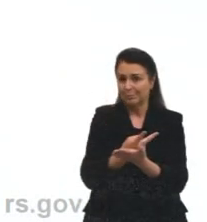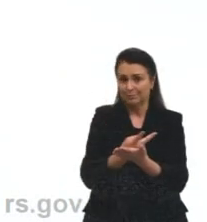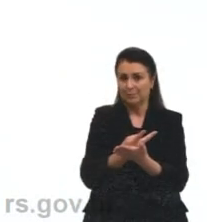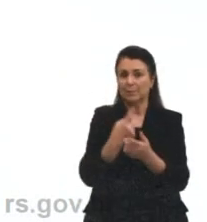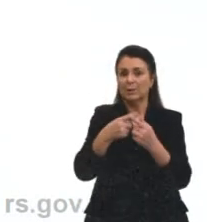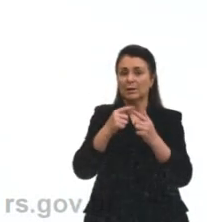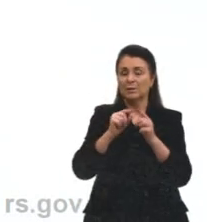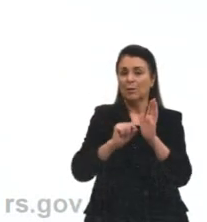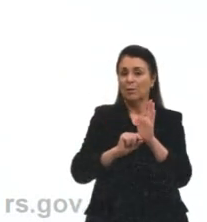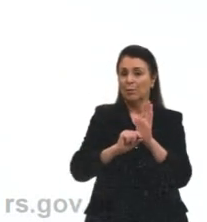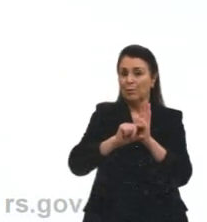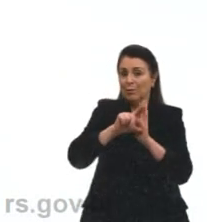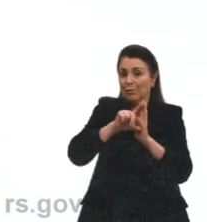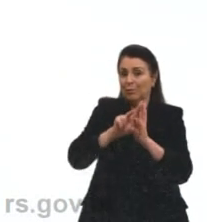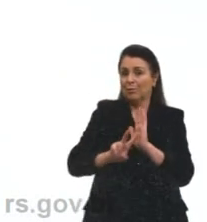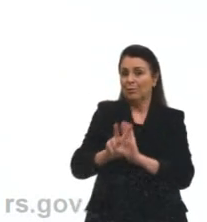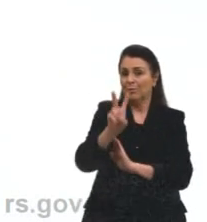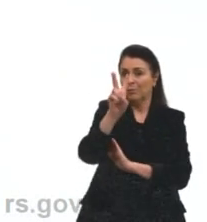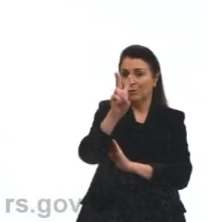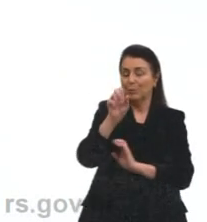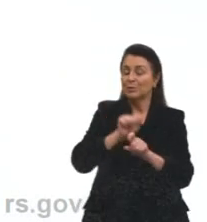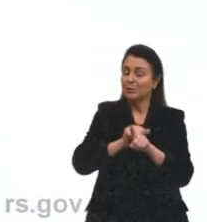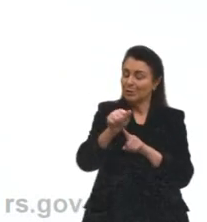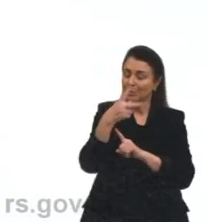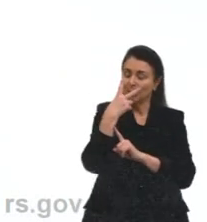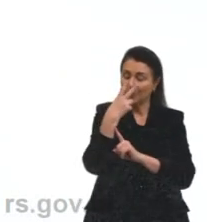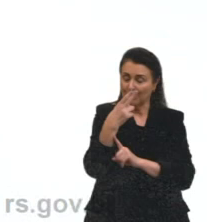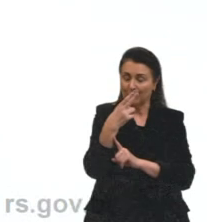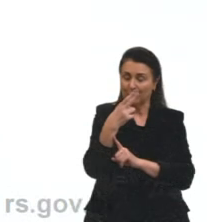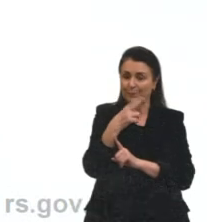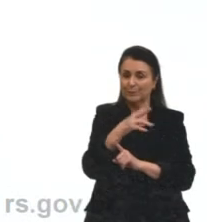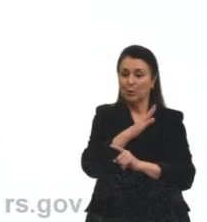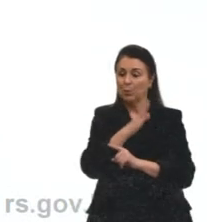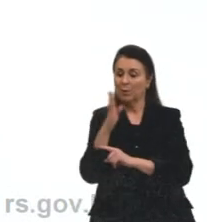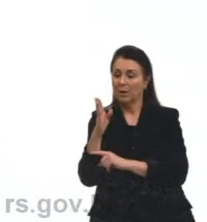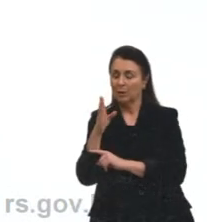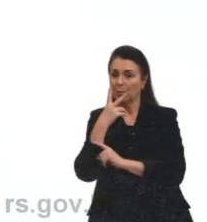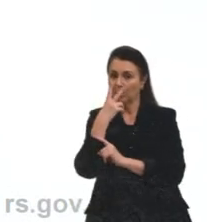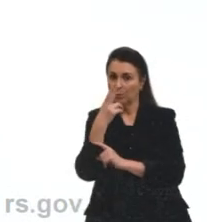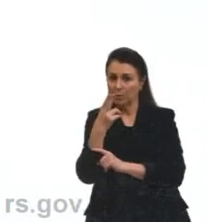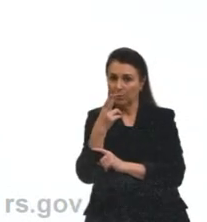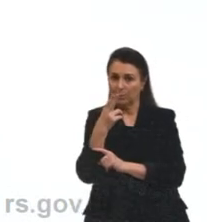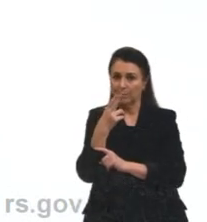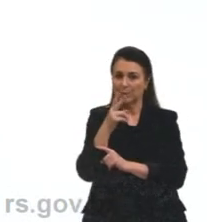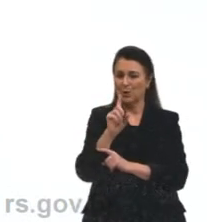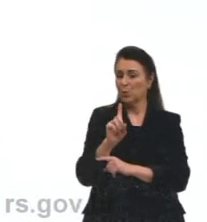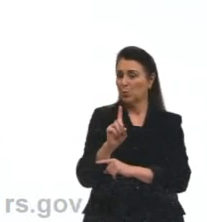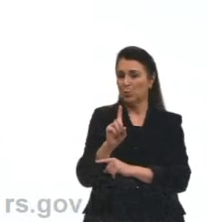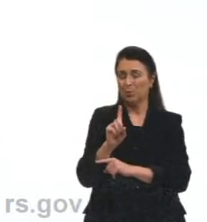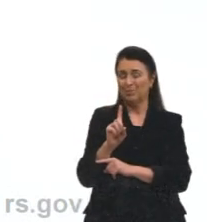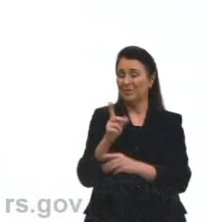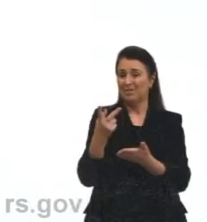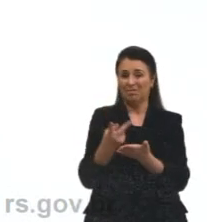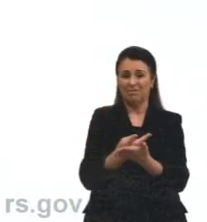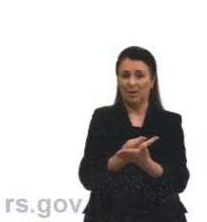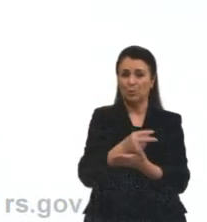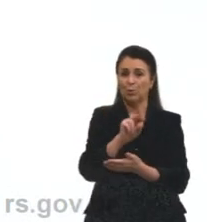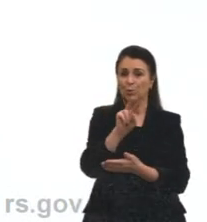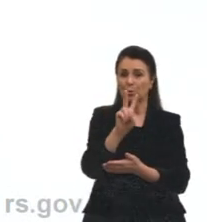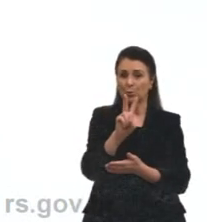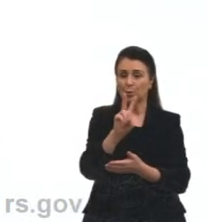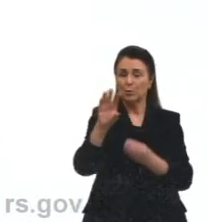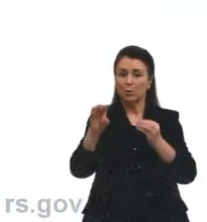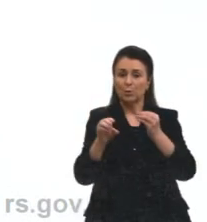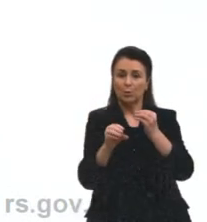altos valores para Altos valores eles estão mês o lado então um ela tá incorreta a 2 os